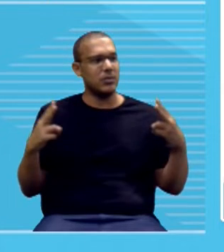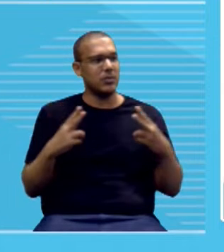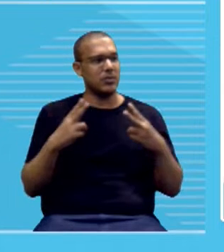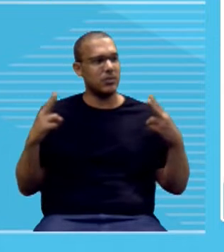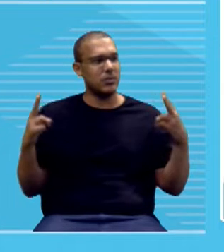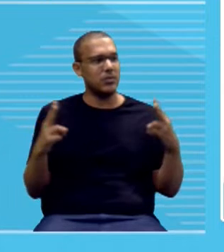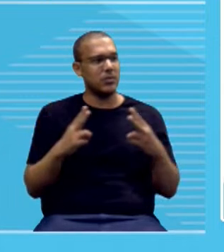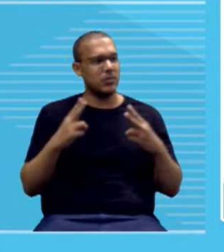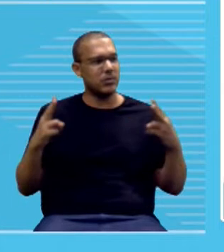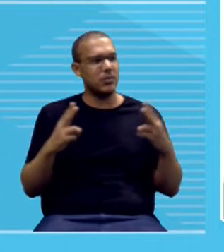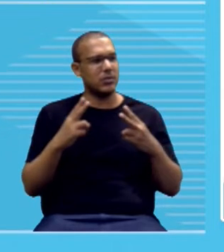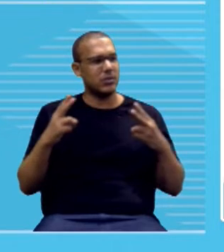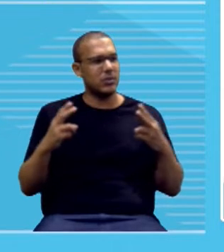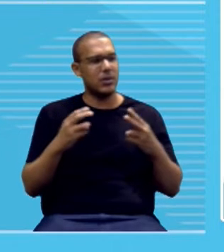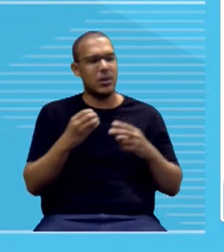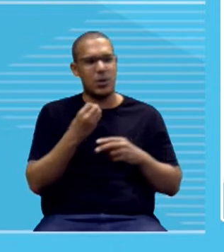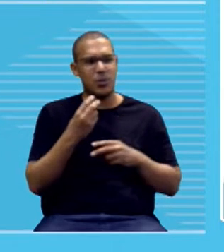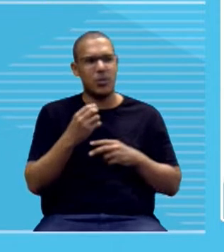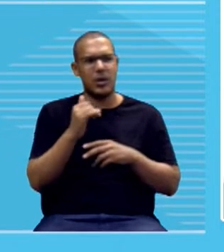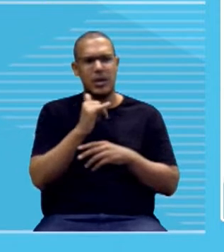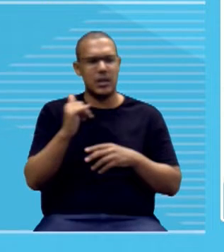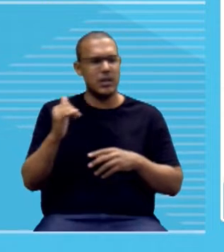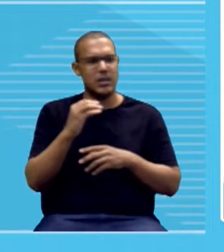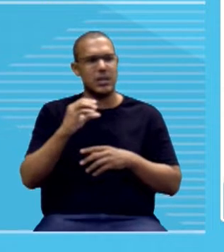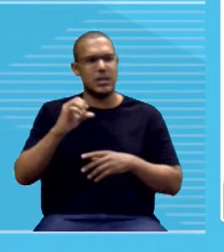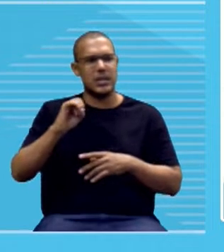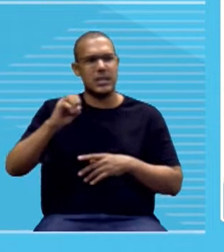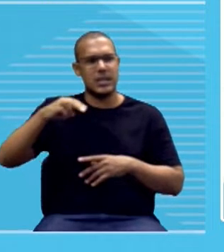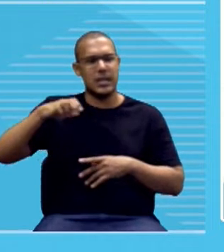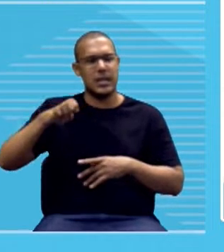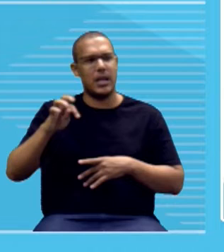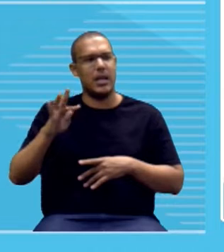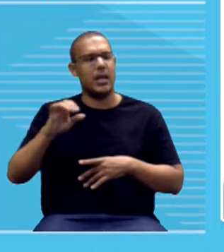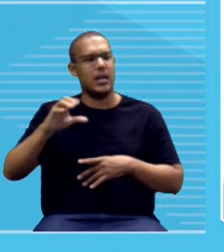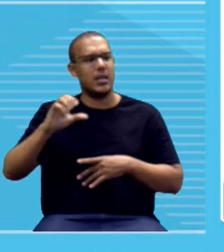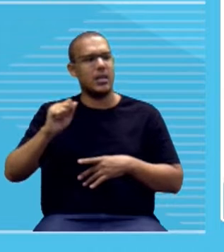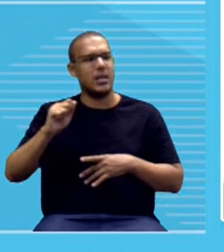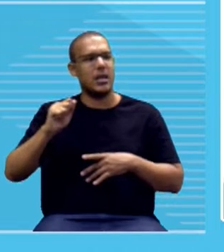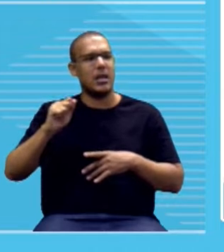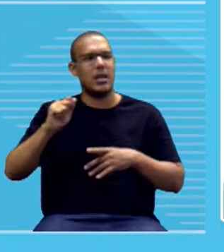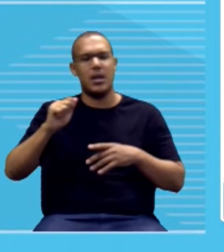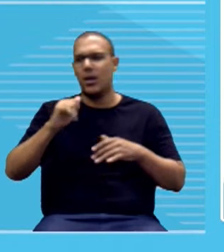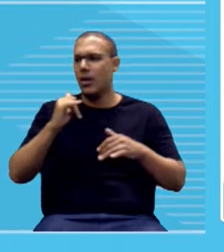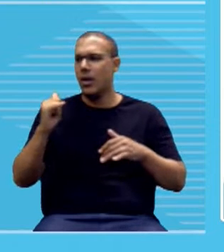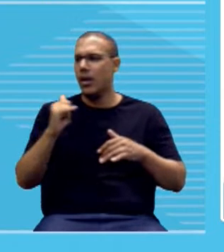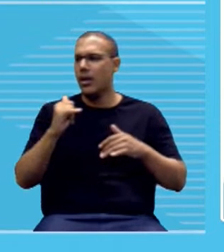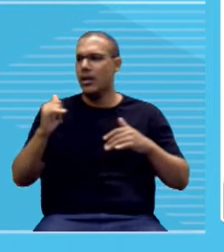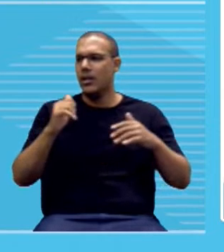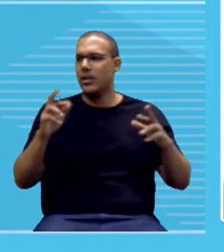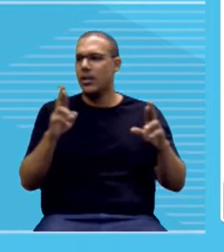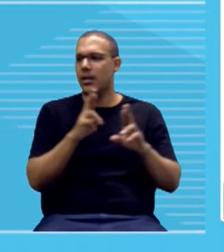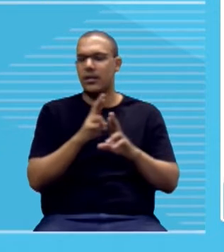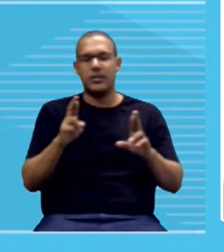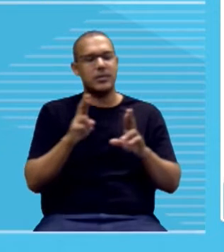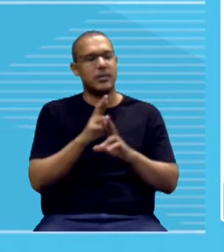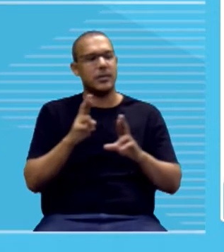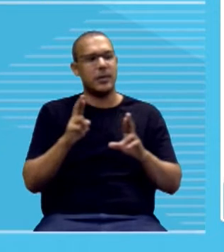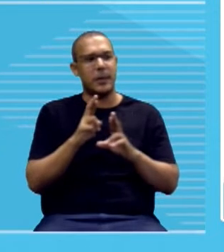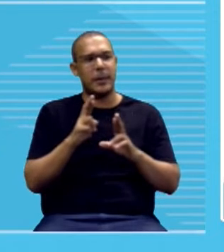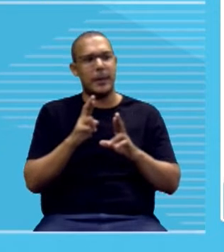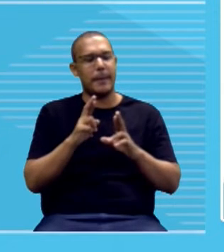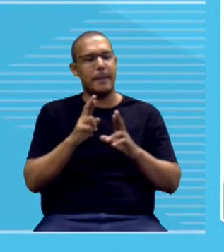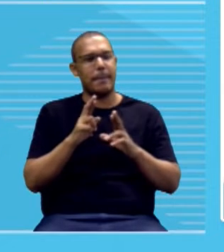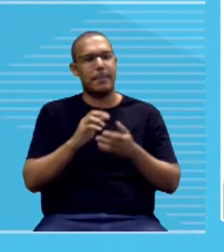são um excelente recurso de energia cinética, que é a energia relacionada à matéria em movimento. Isso faz com que seja